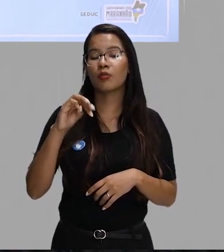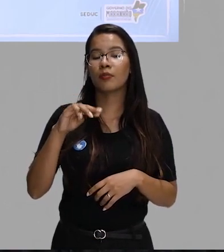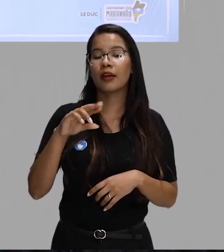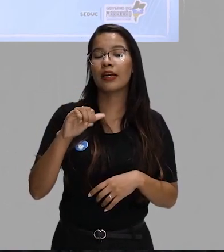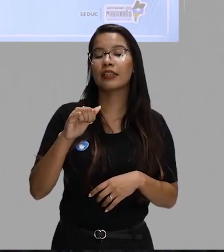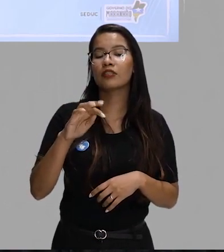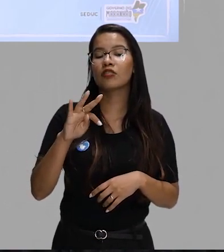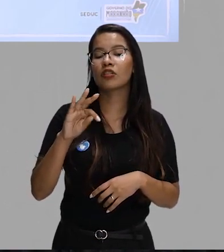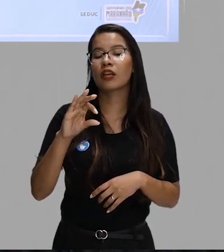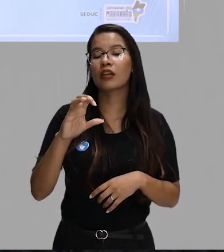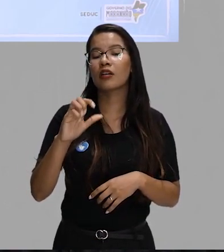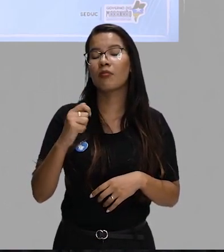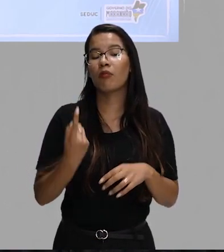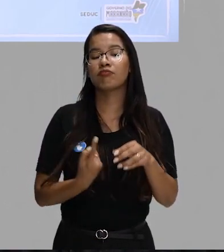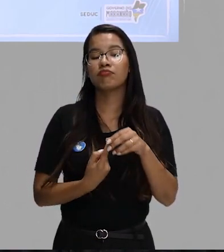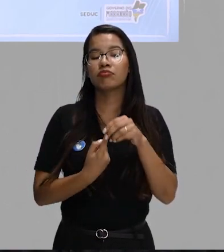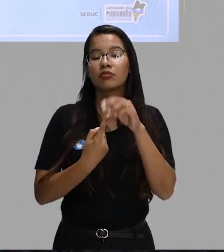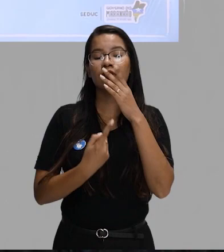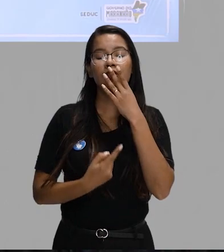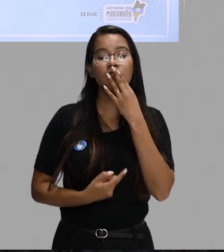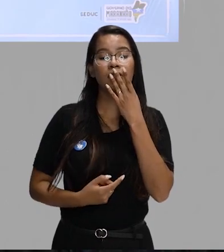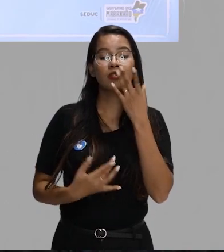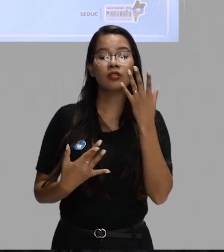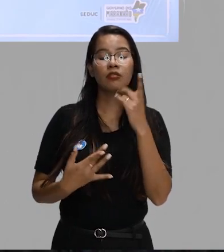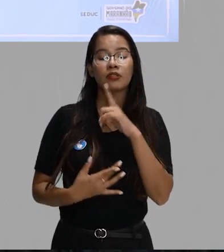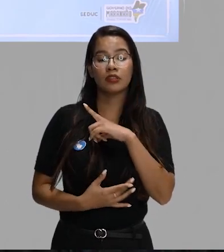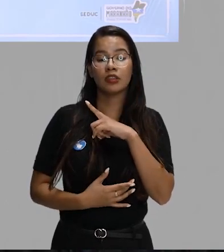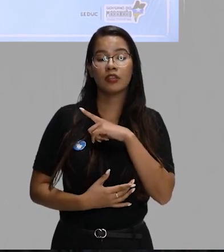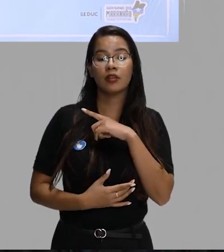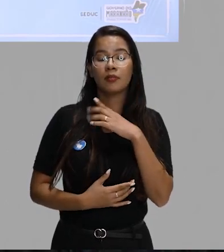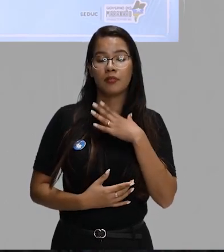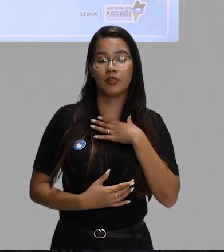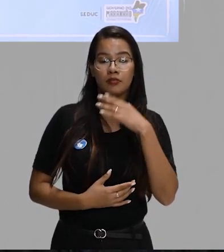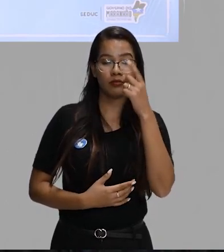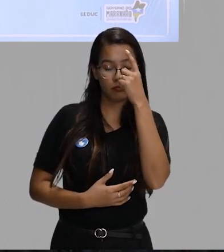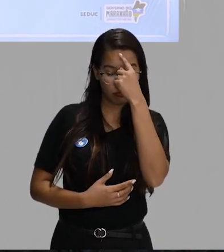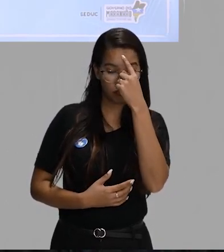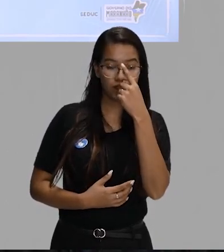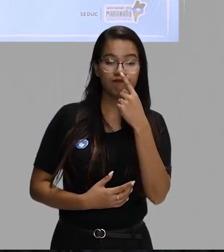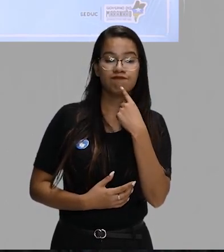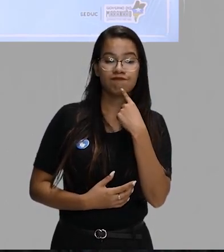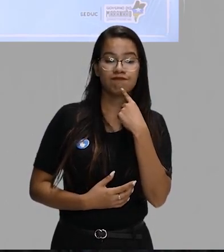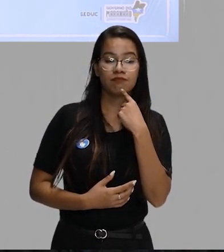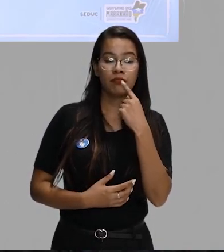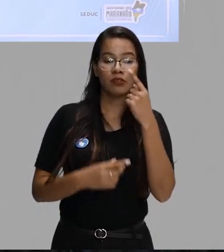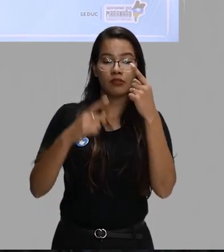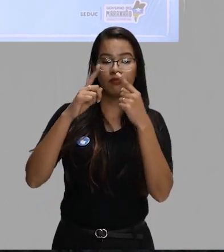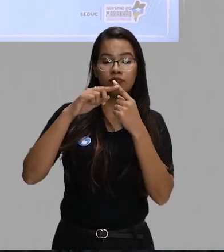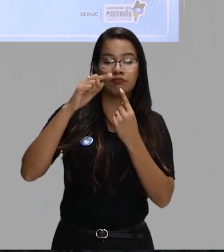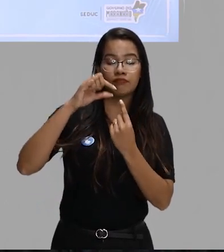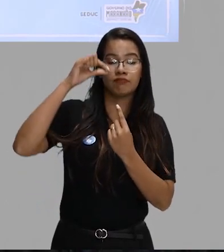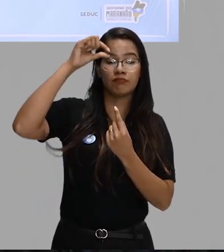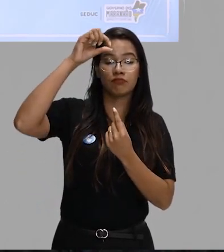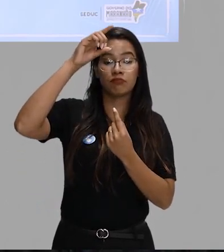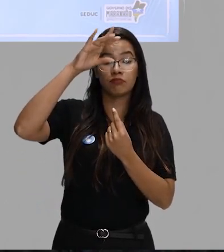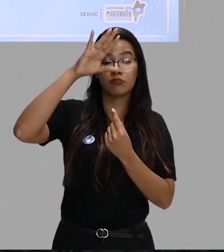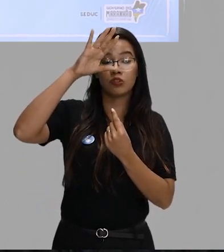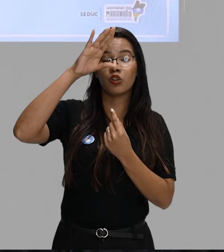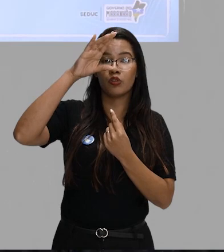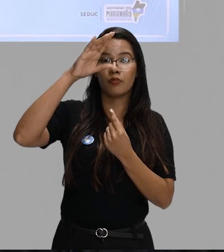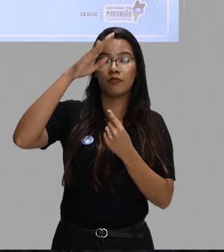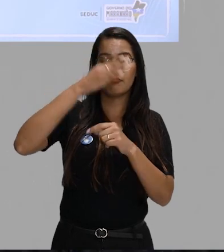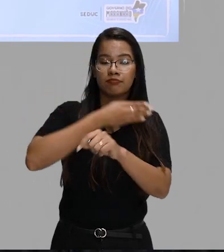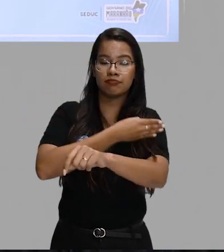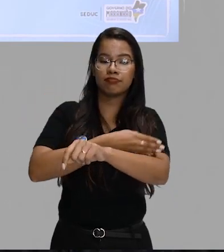tenho aqui, né, a minha figura, aqui no ar, nós temos uma luz branca, a luz branca tem todas as